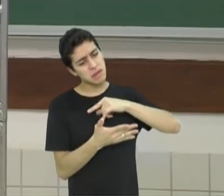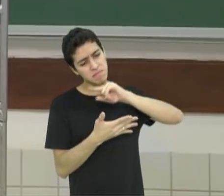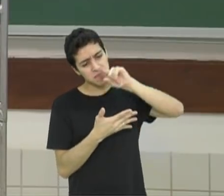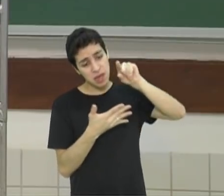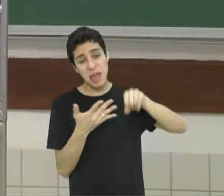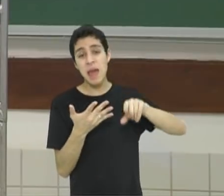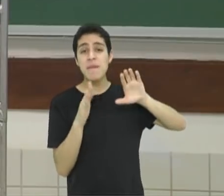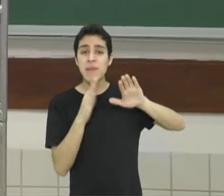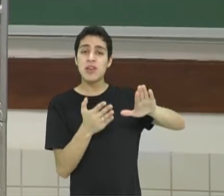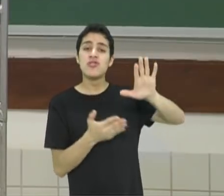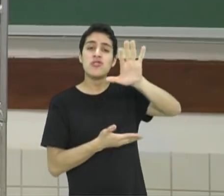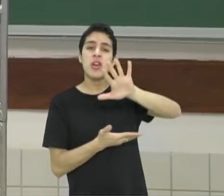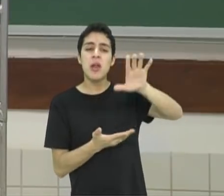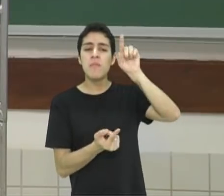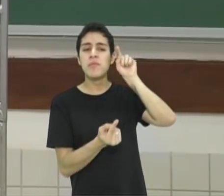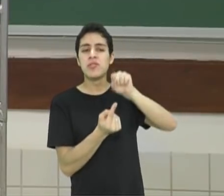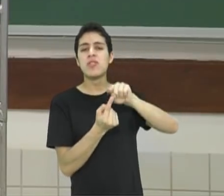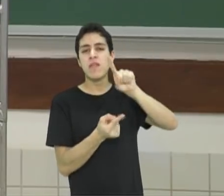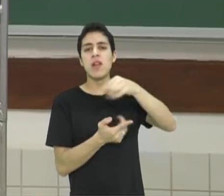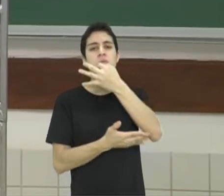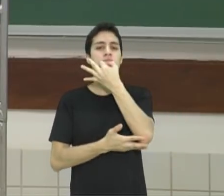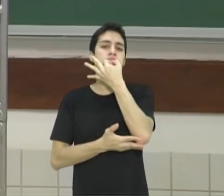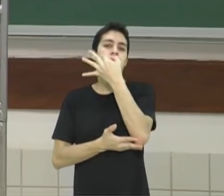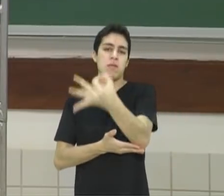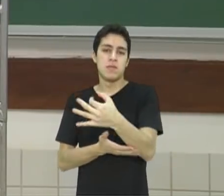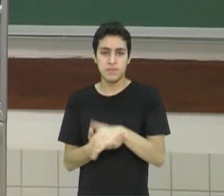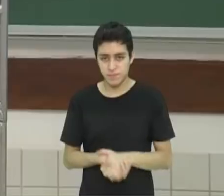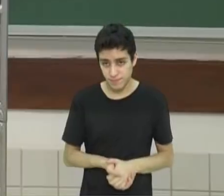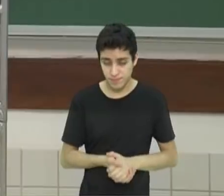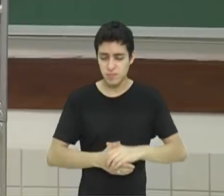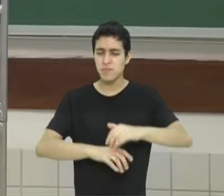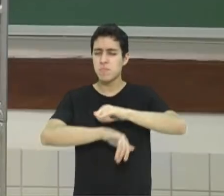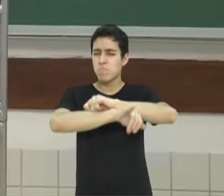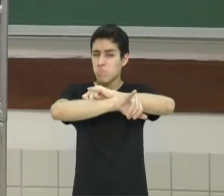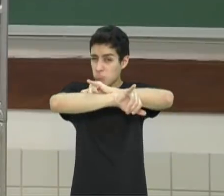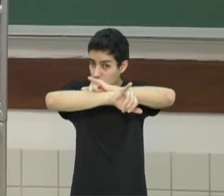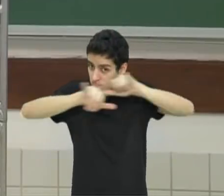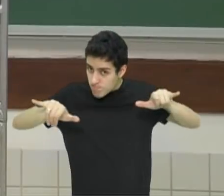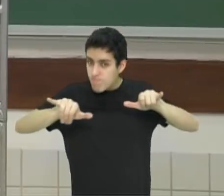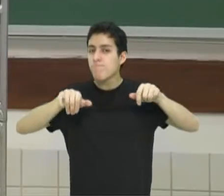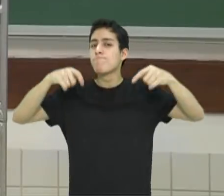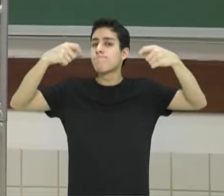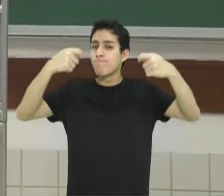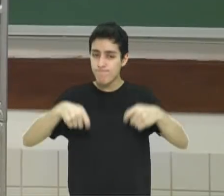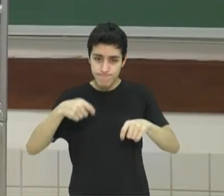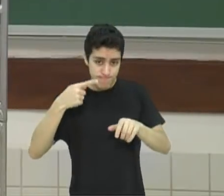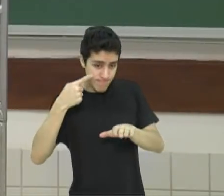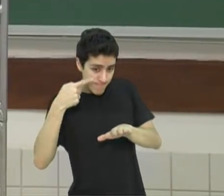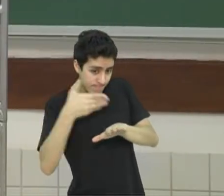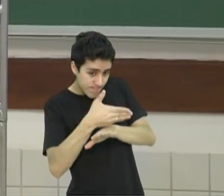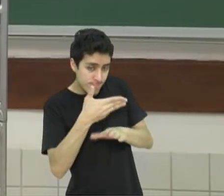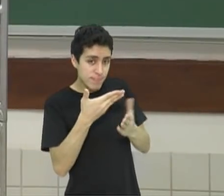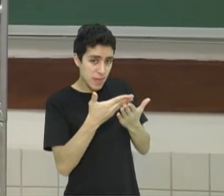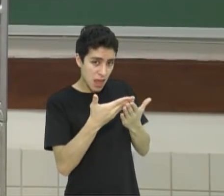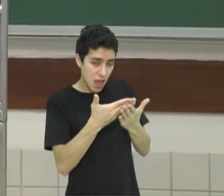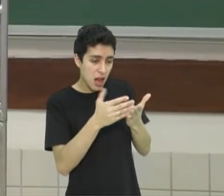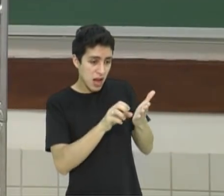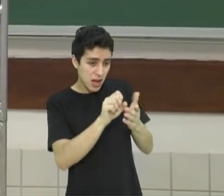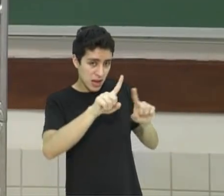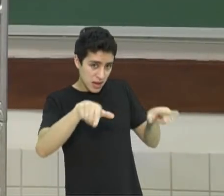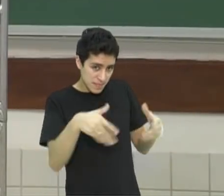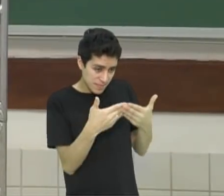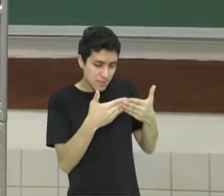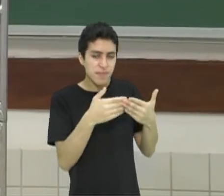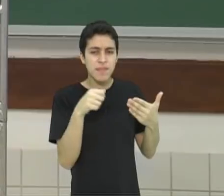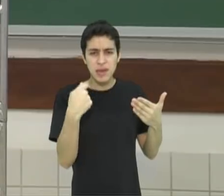objetivo geral era fazer aquela crítica. Lembrando a vocês o registro da frequência, basta você clicar no número